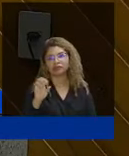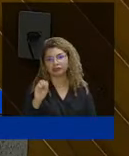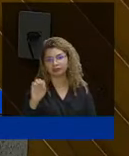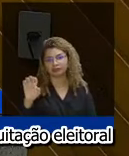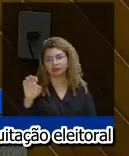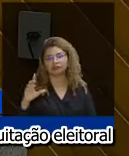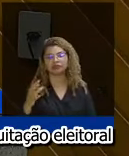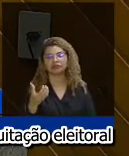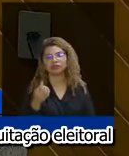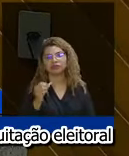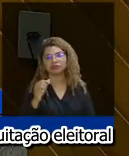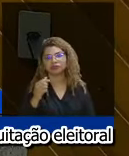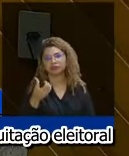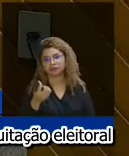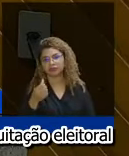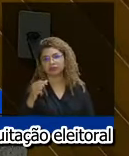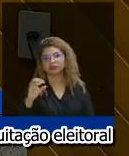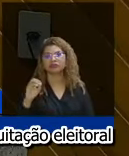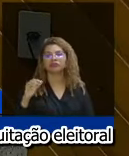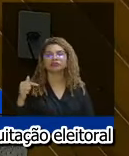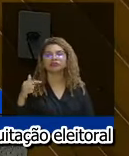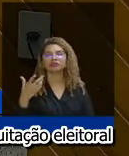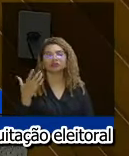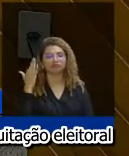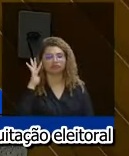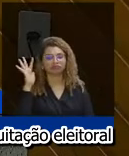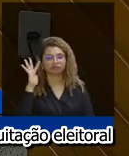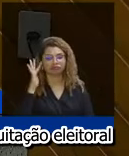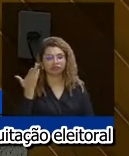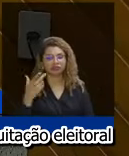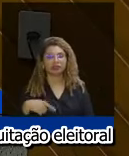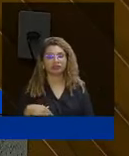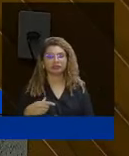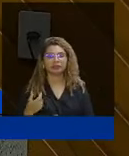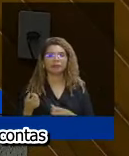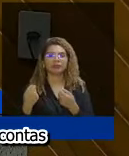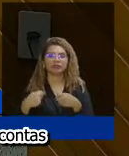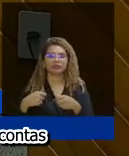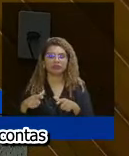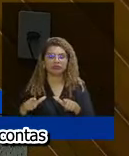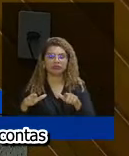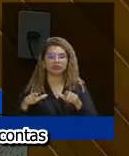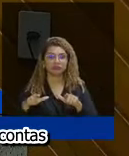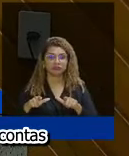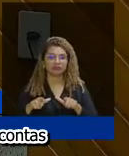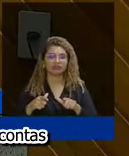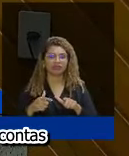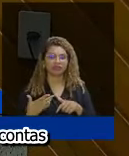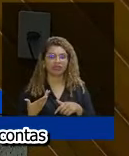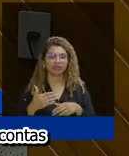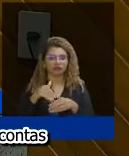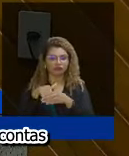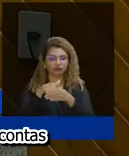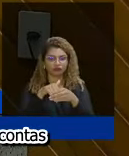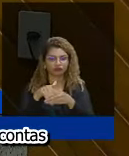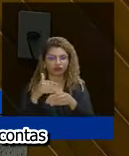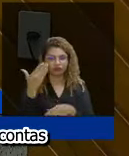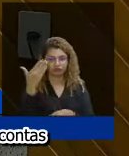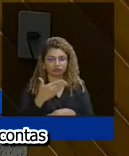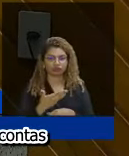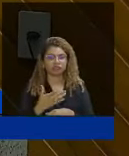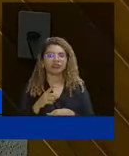23.607, ao estabelecer o impedimento de obtenção da certidão de quitação eleitoral até o final da legislatura em razão de